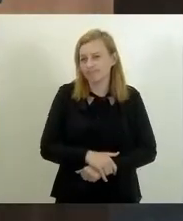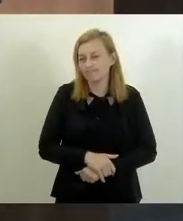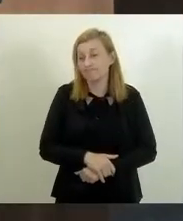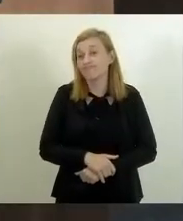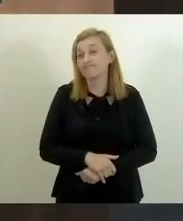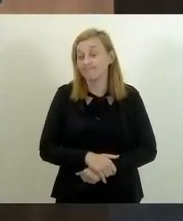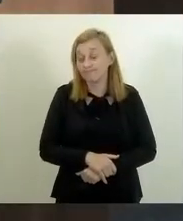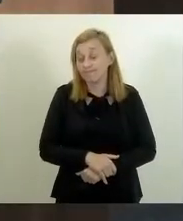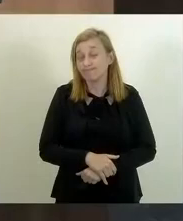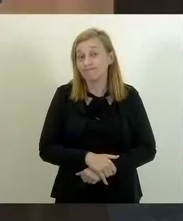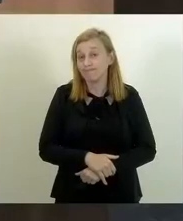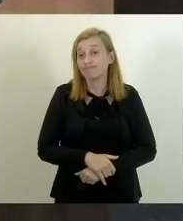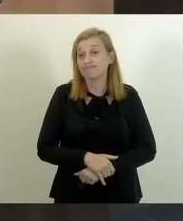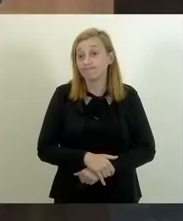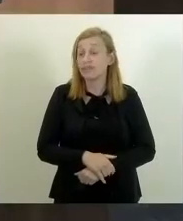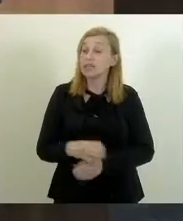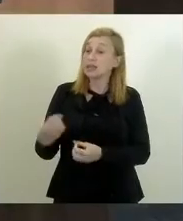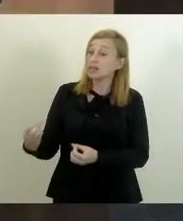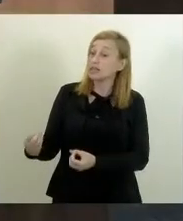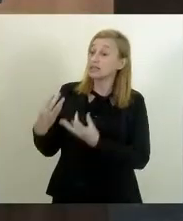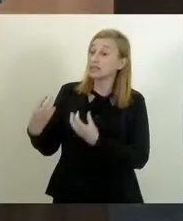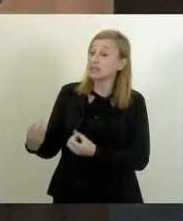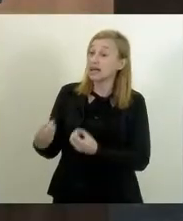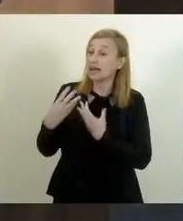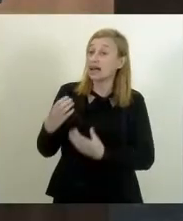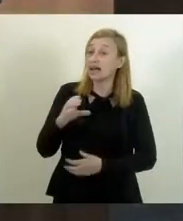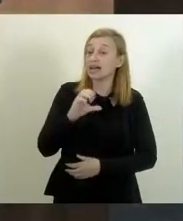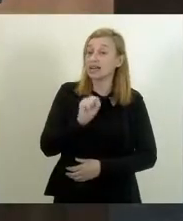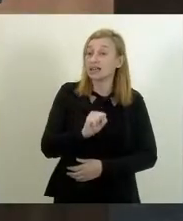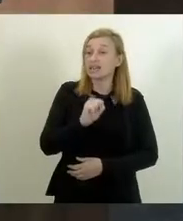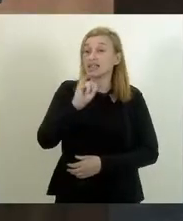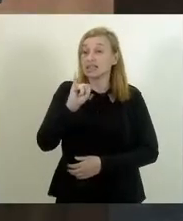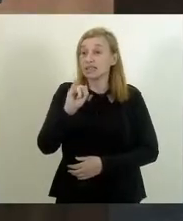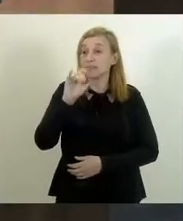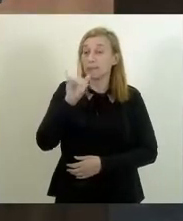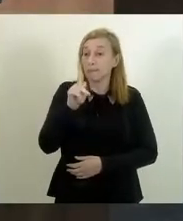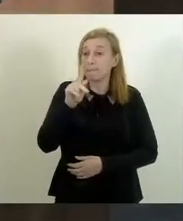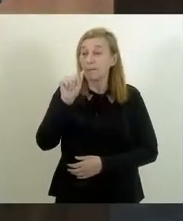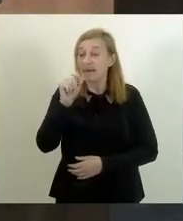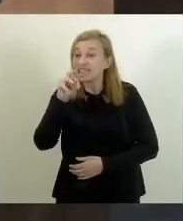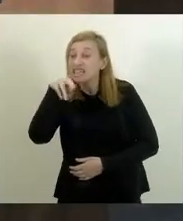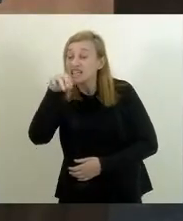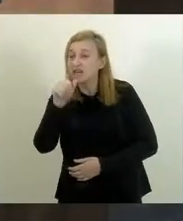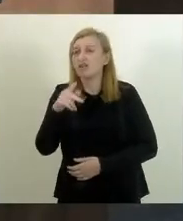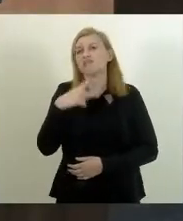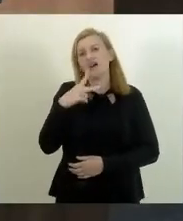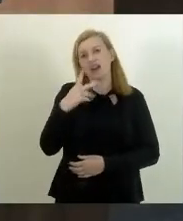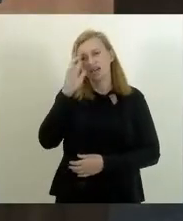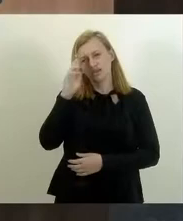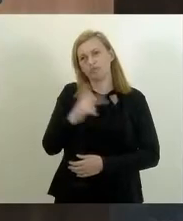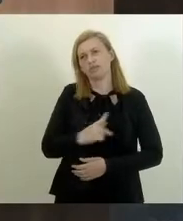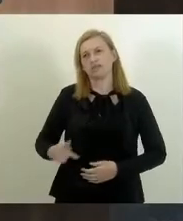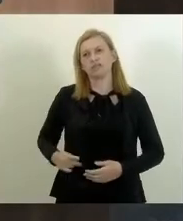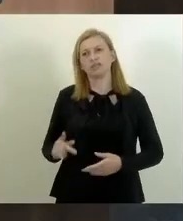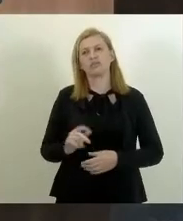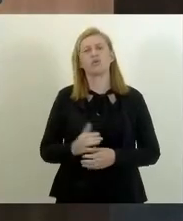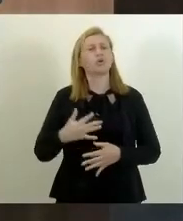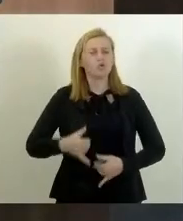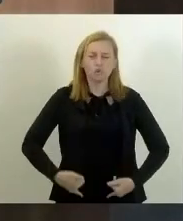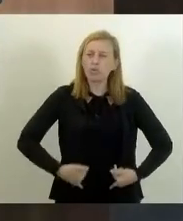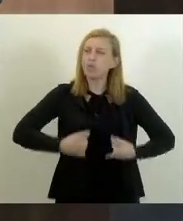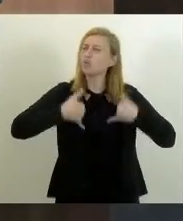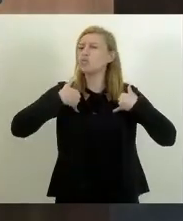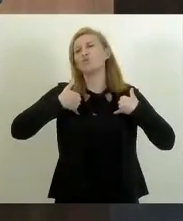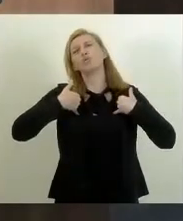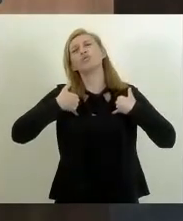se, inclusive, ensinar a simpatia. Eu devo dizer, senhor presidente, que estou muito